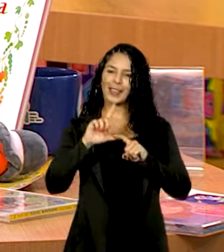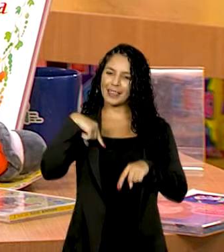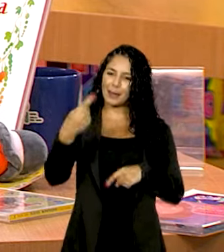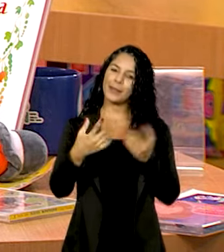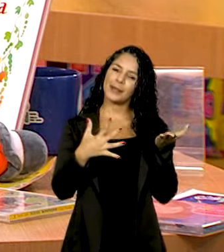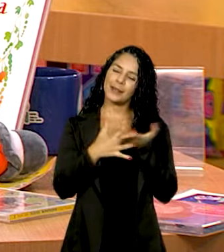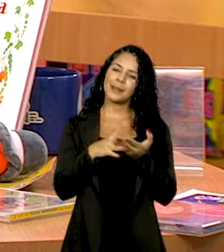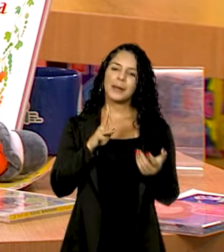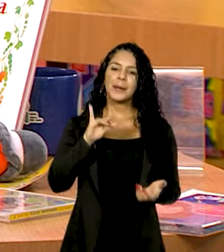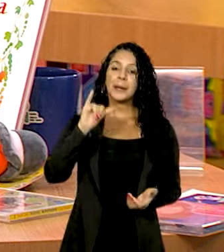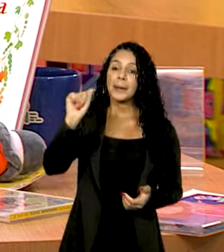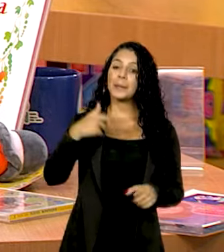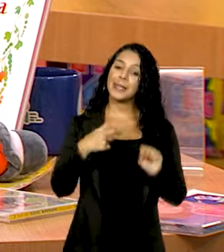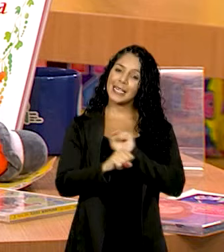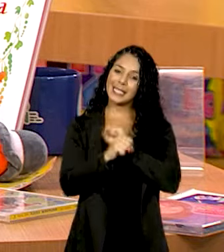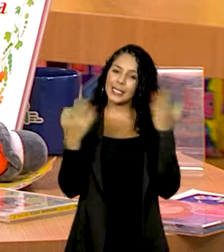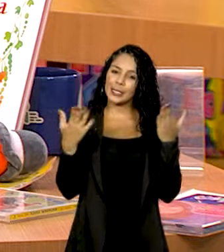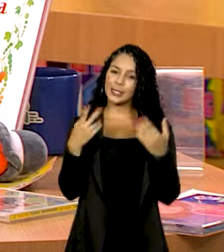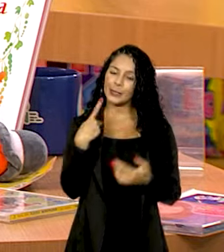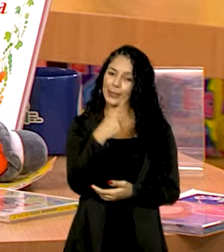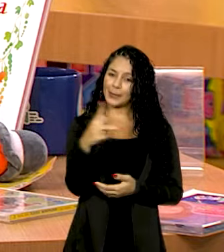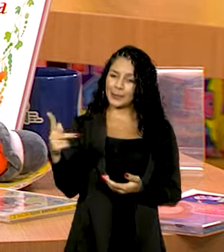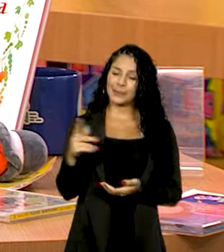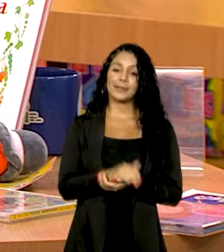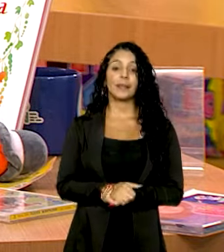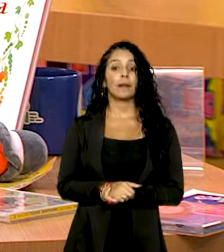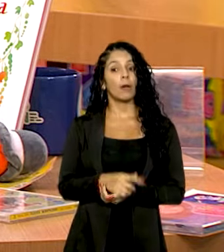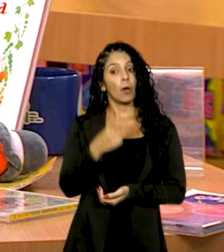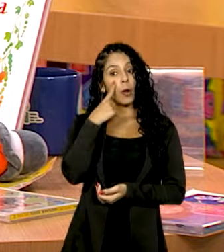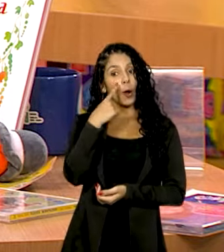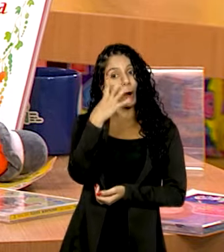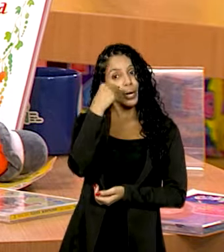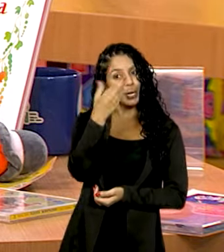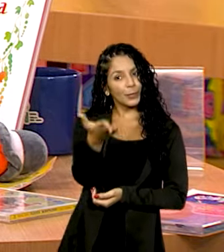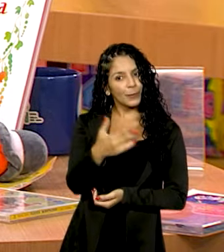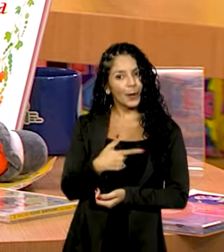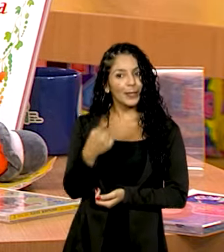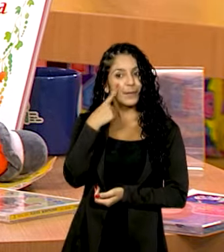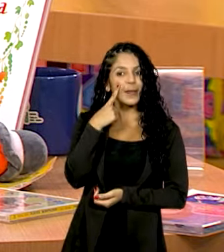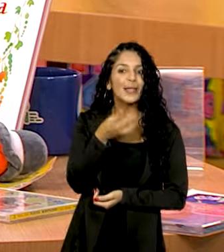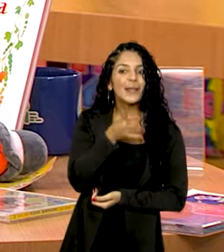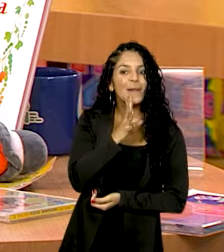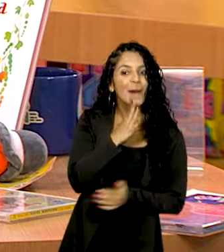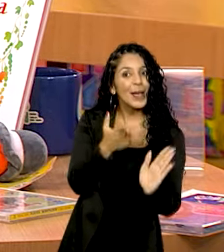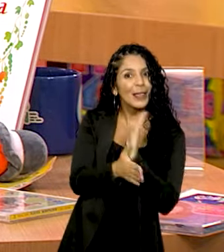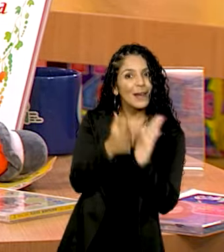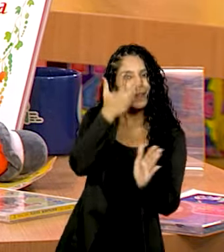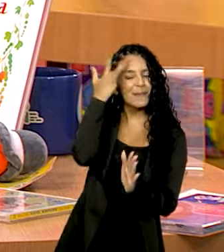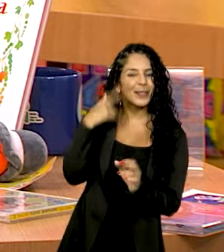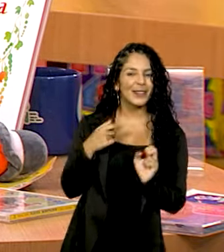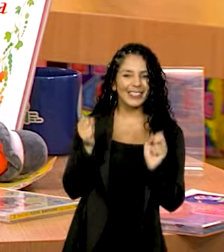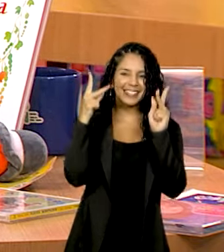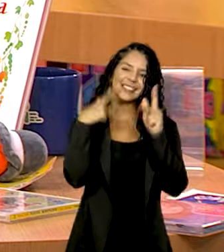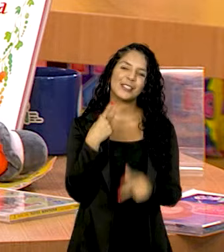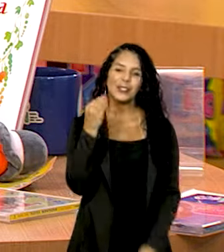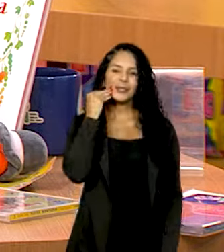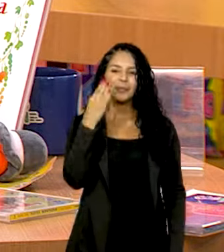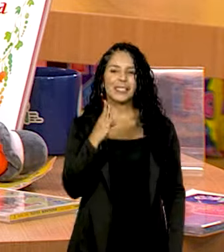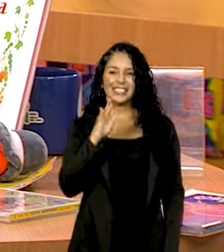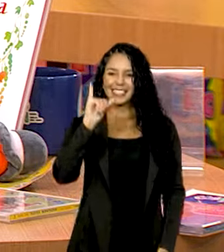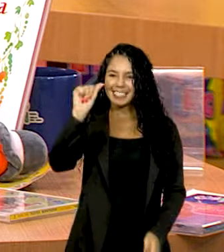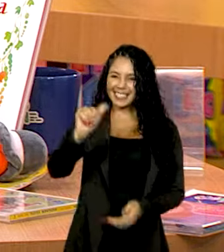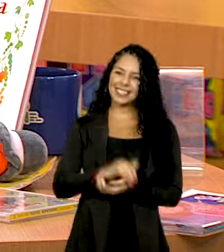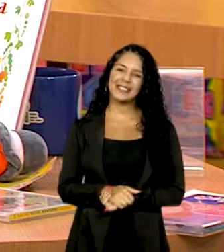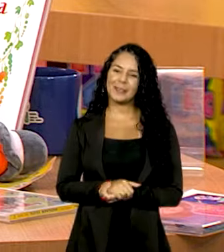intervalo. Bia, o palco do Sem Censura de você é seu. E olha, olha as fotos, vê se você reconhece alguém nas fotos, tá? Beijo, Biazinhas,